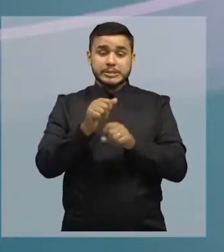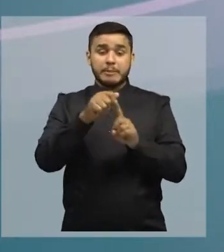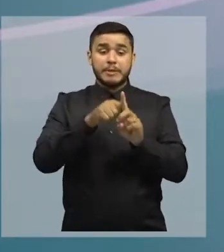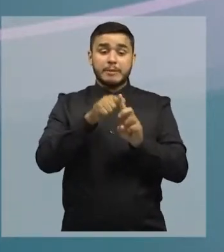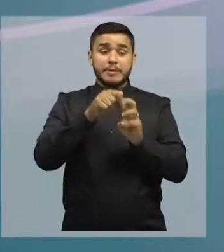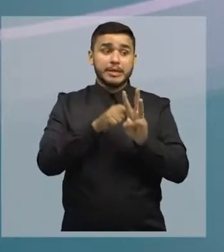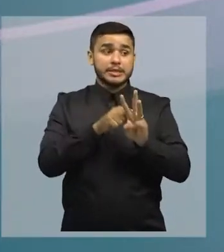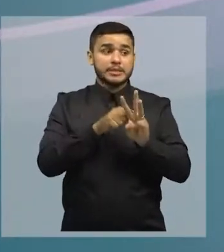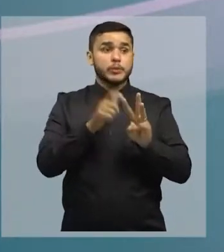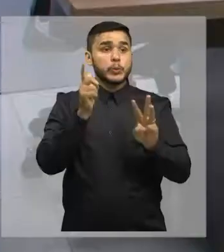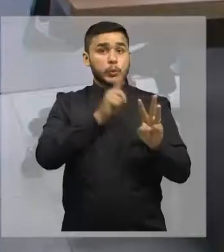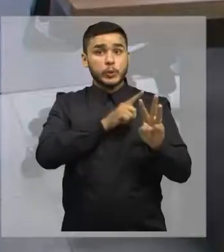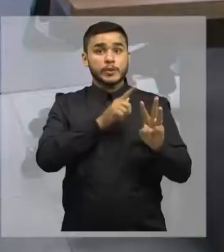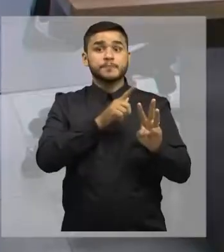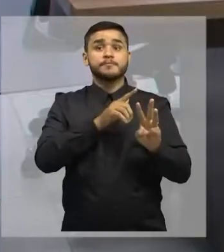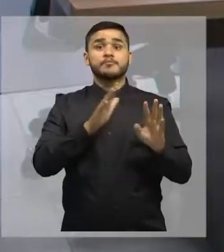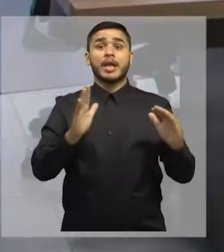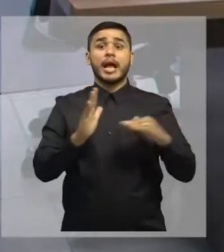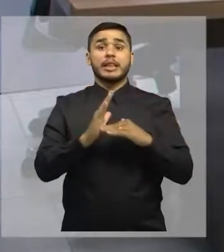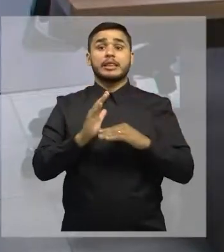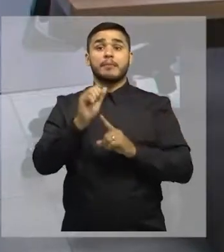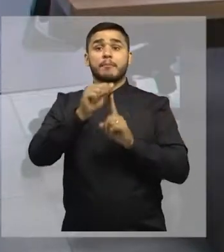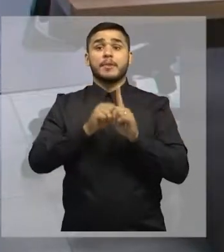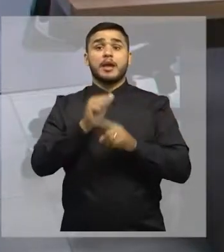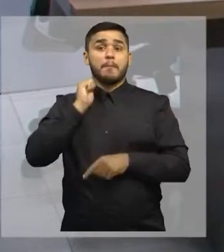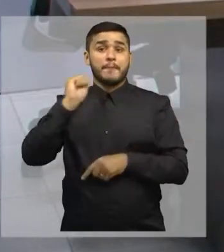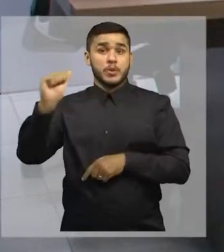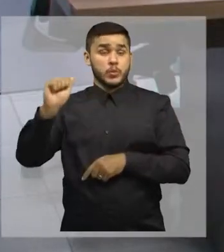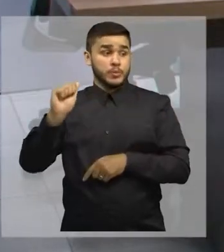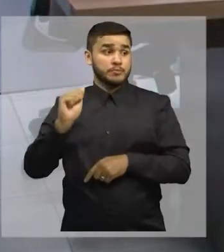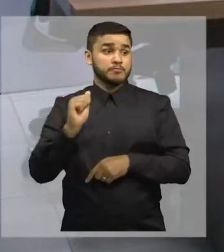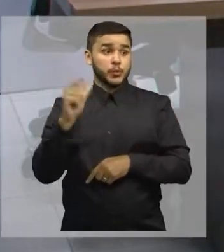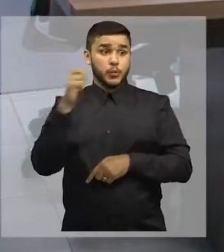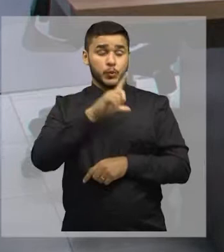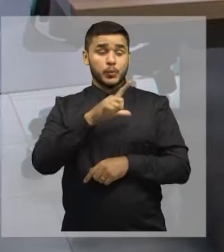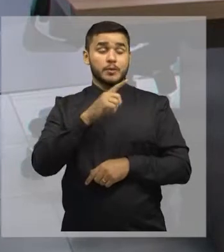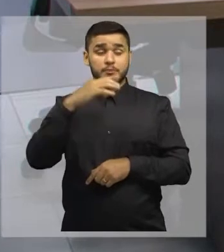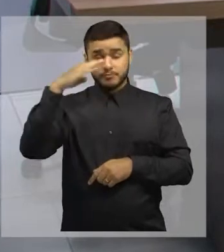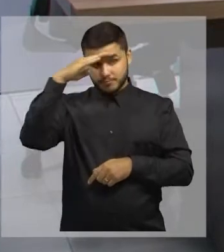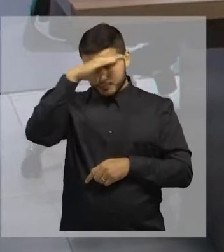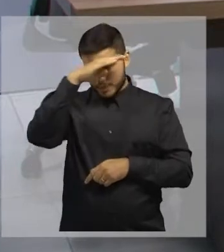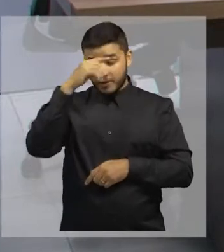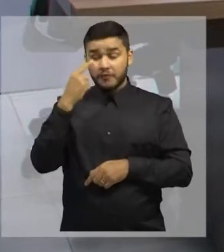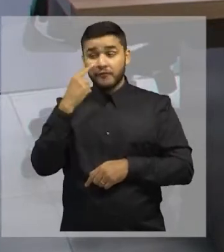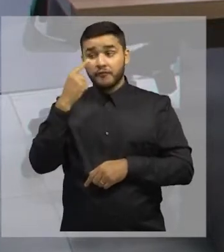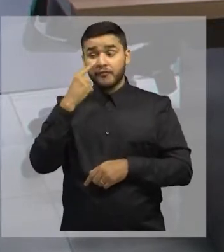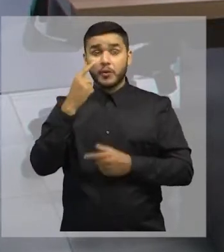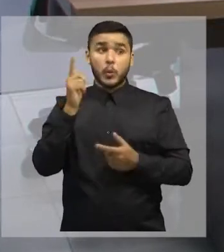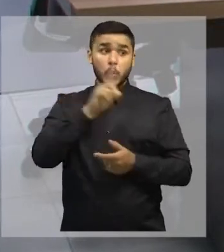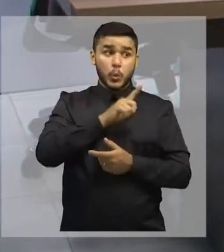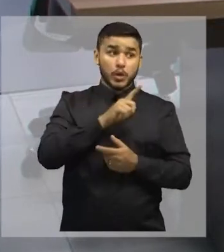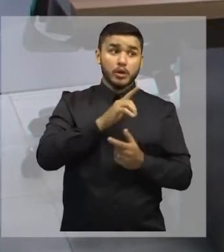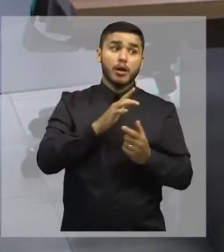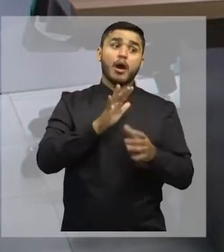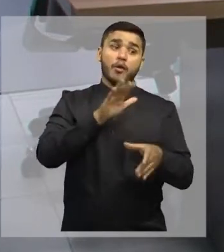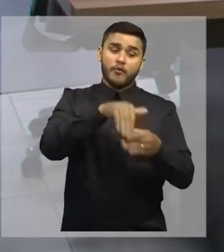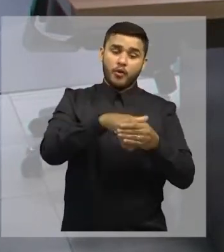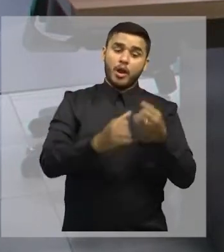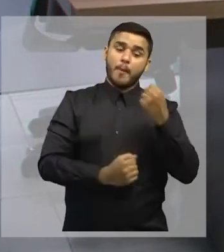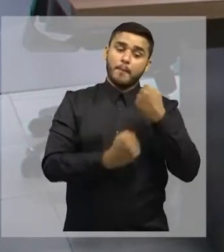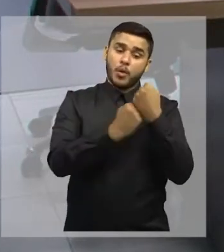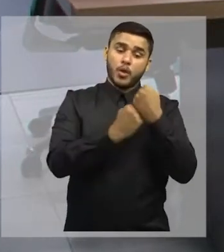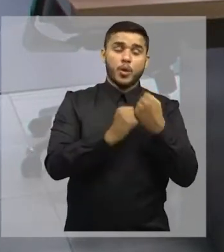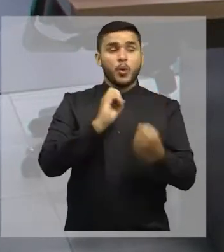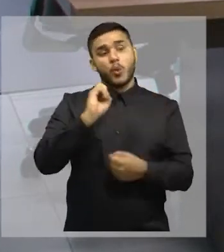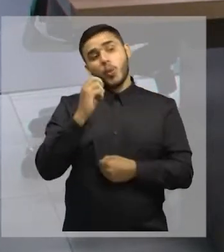para concorrer, agora em abril, e esse vai ser o grande teste, o teste de popularidade, vamos chamar assim, que vai depender